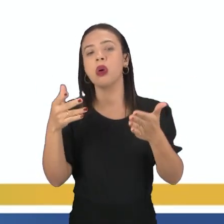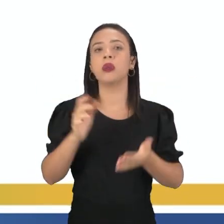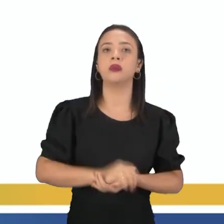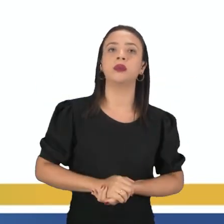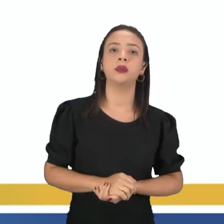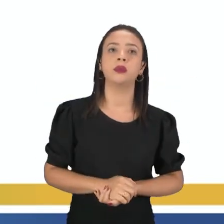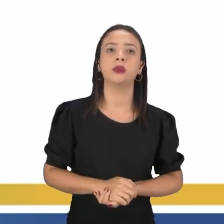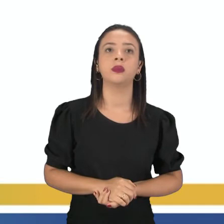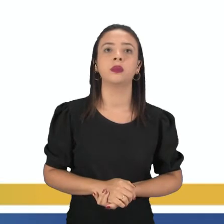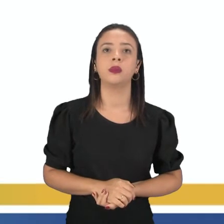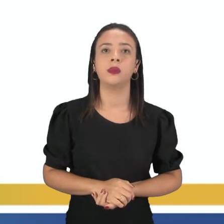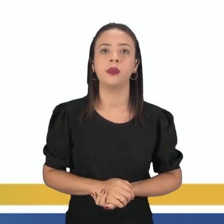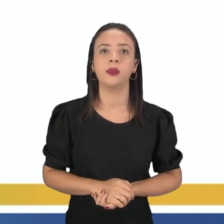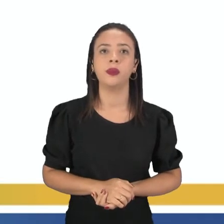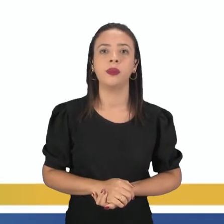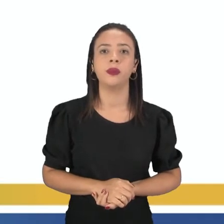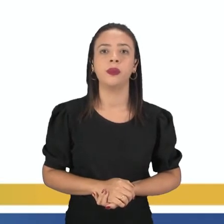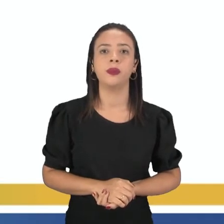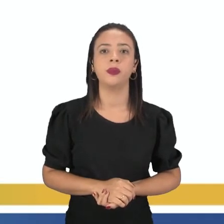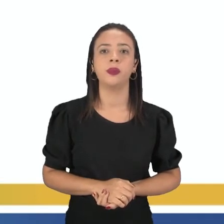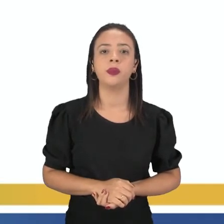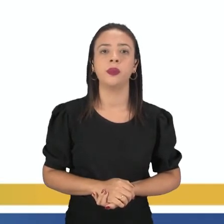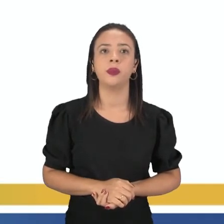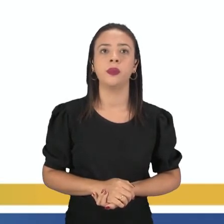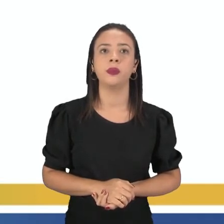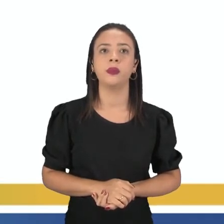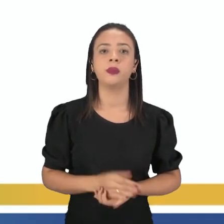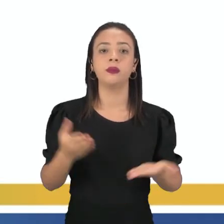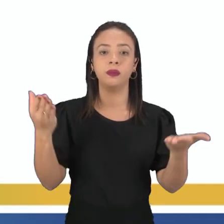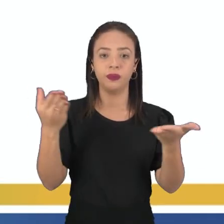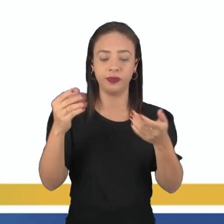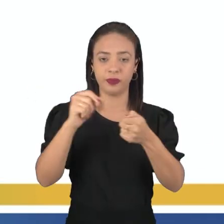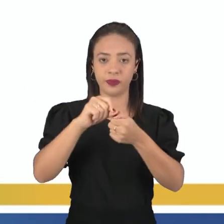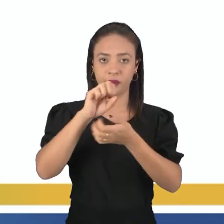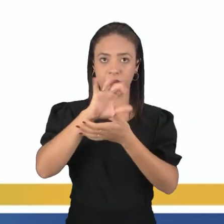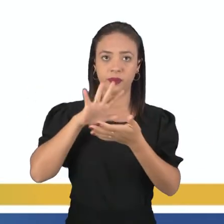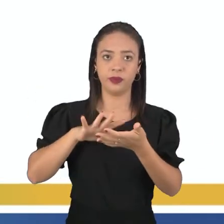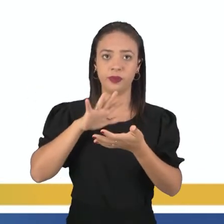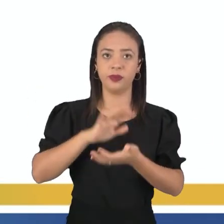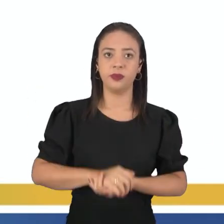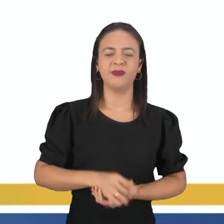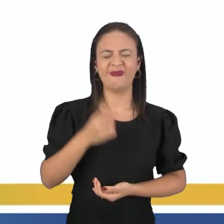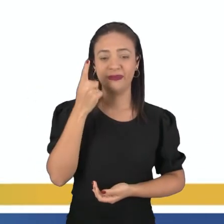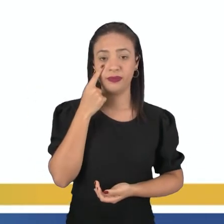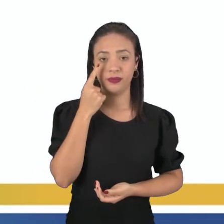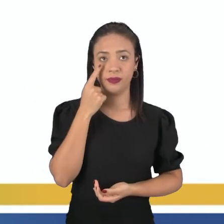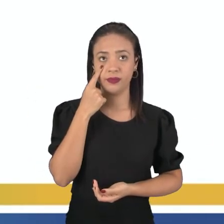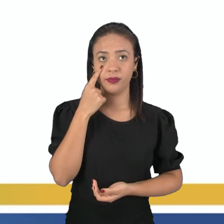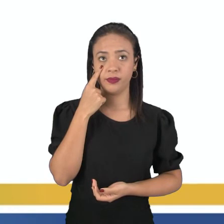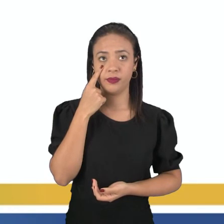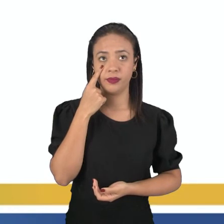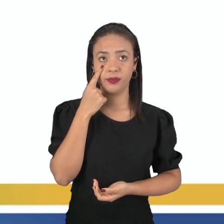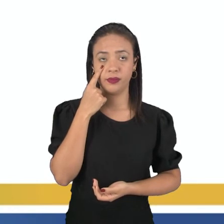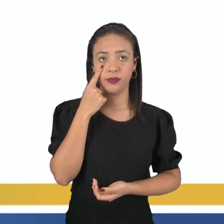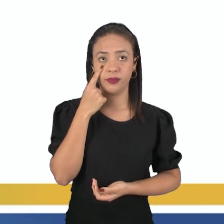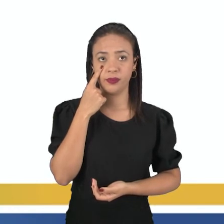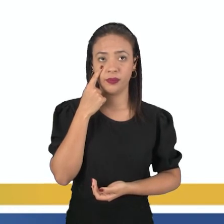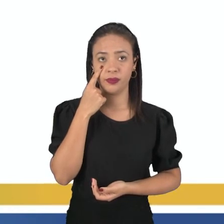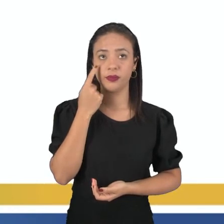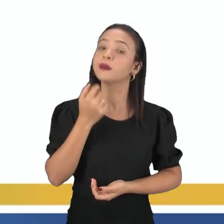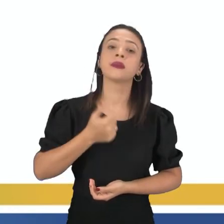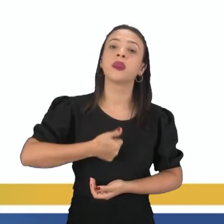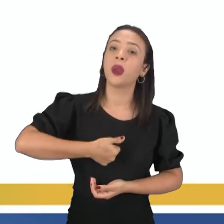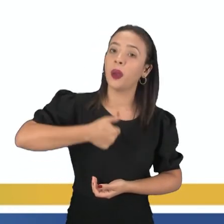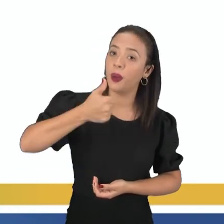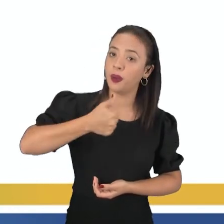mapa conceitual do iluminismo, certo? E agora vamos fazer a nossa atividade. Observem aí a nossa primeira